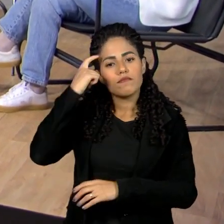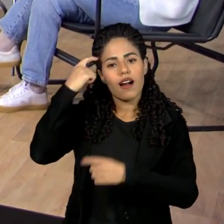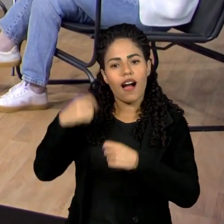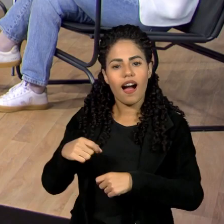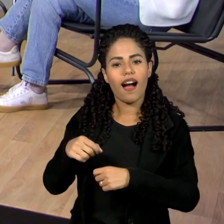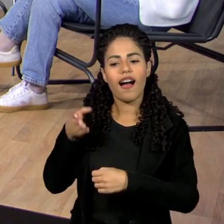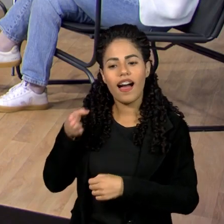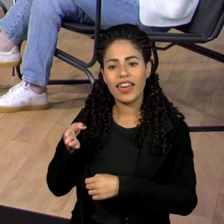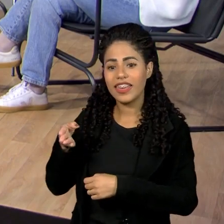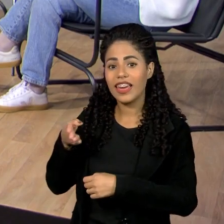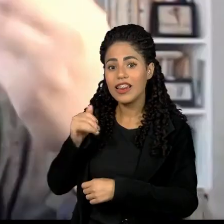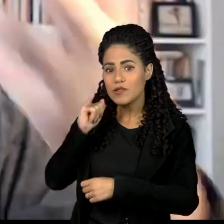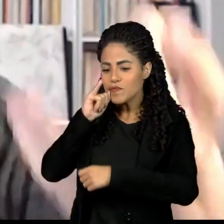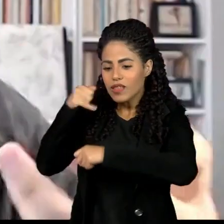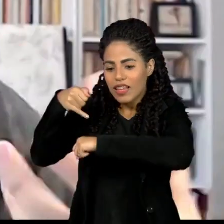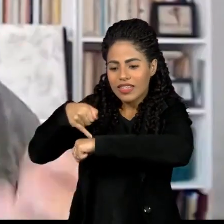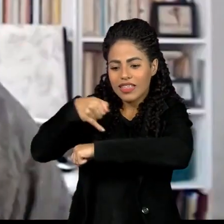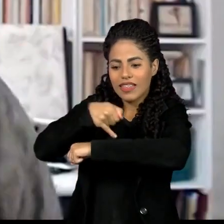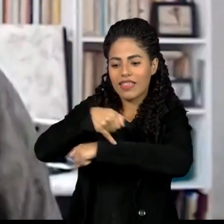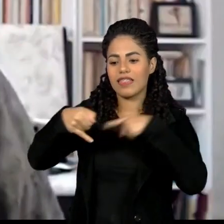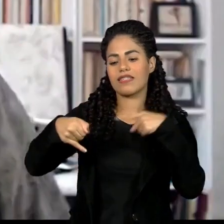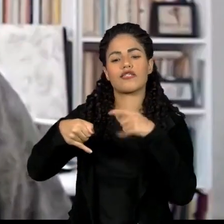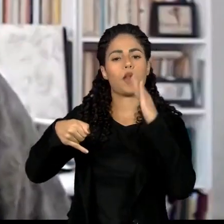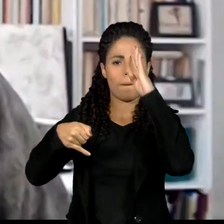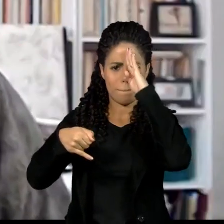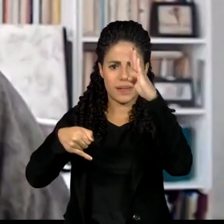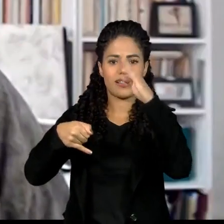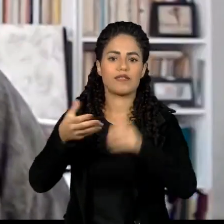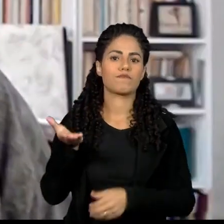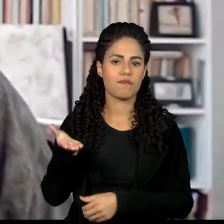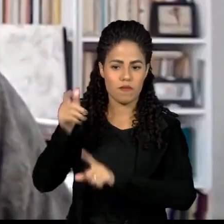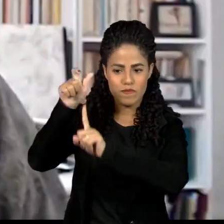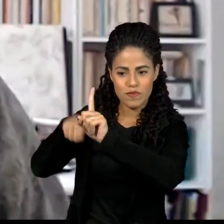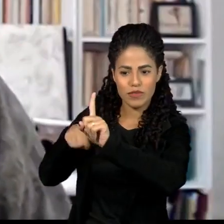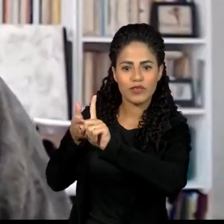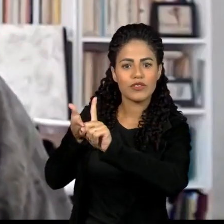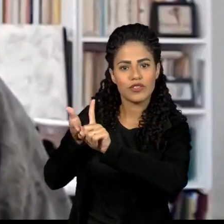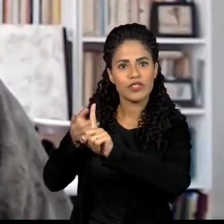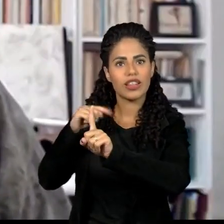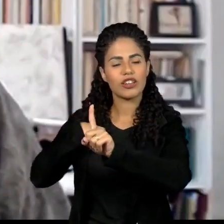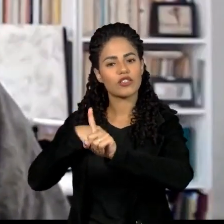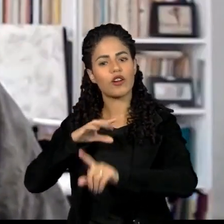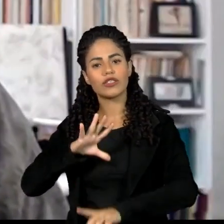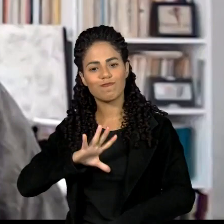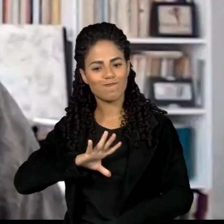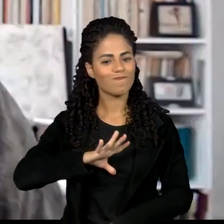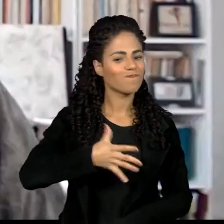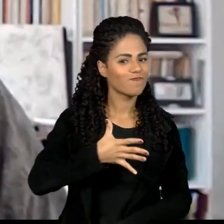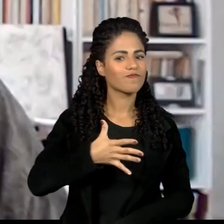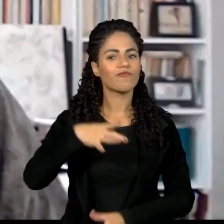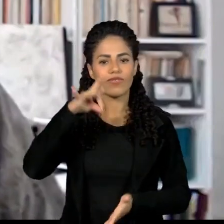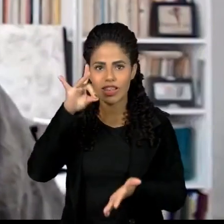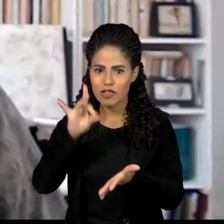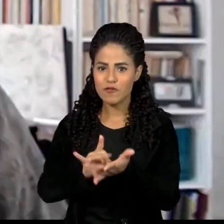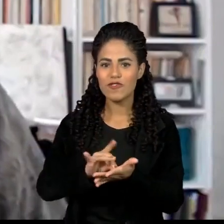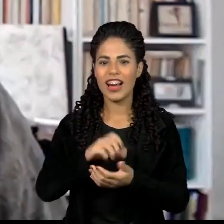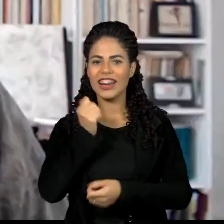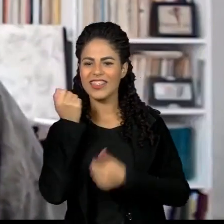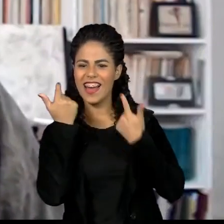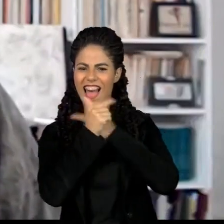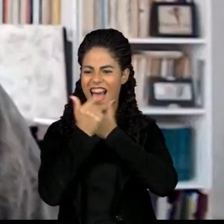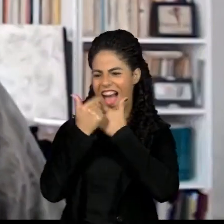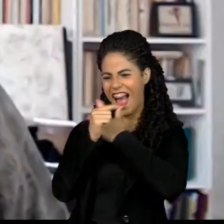vai responder à impostura, né? O Saci vai nos convidar a usar da sagacidade, do humor,